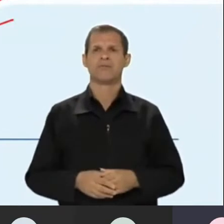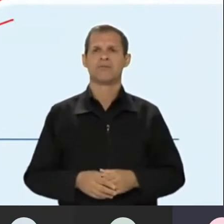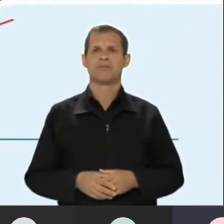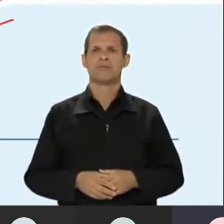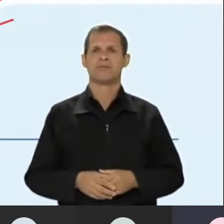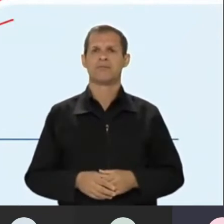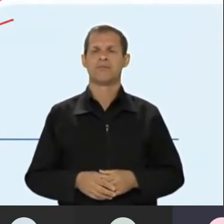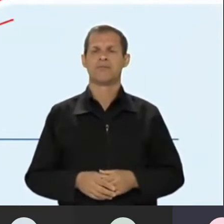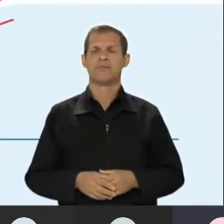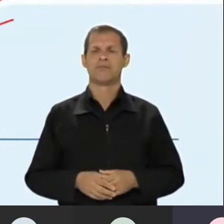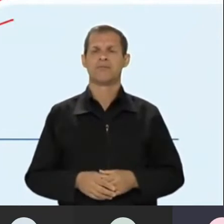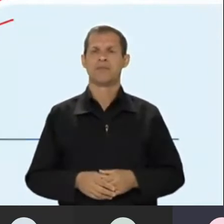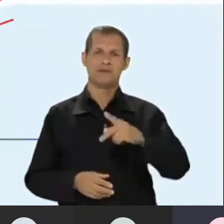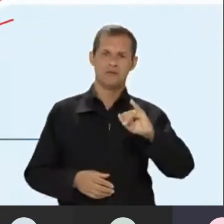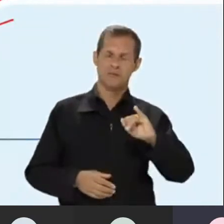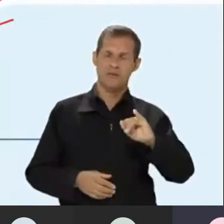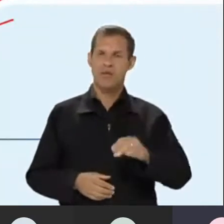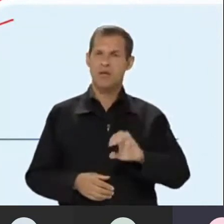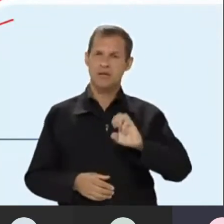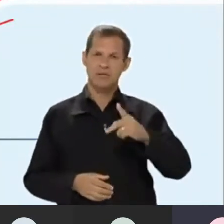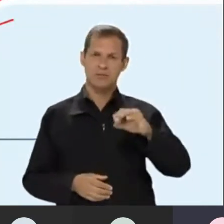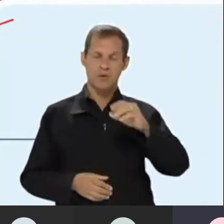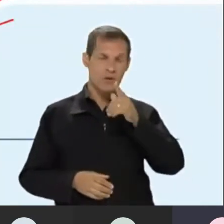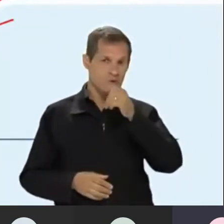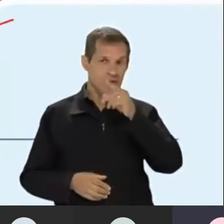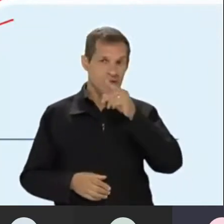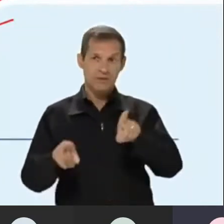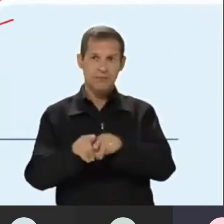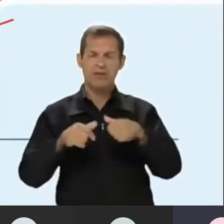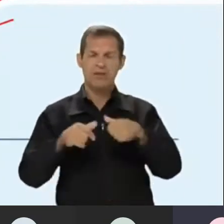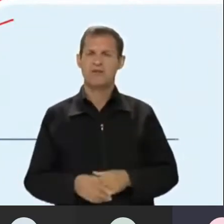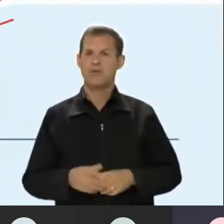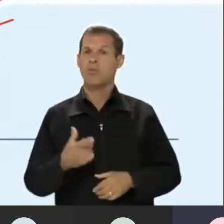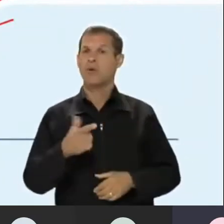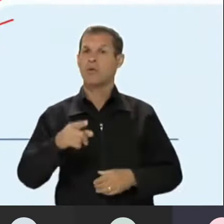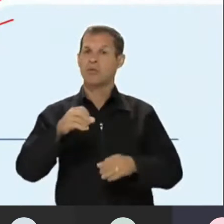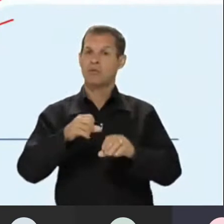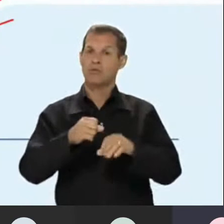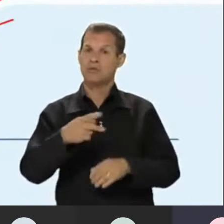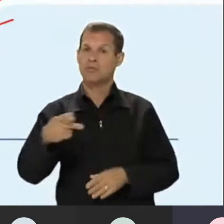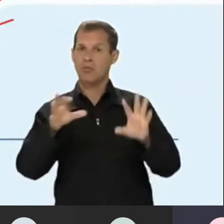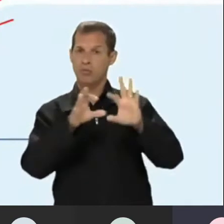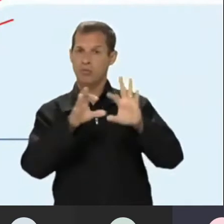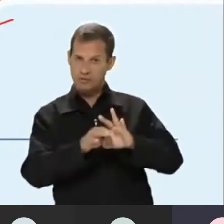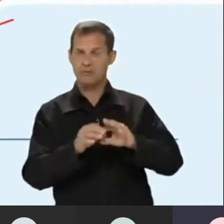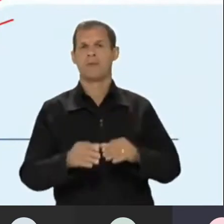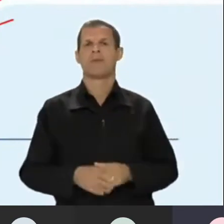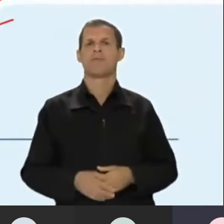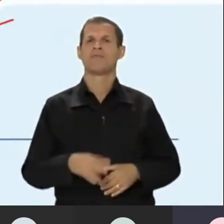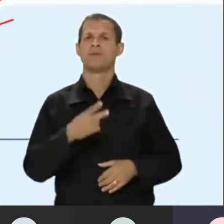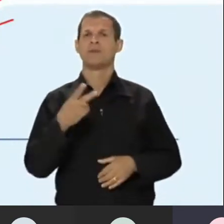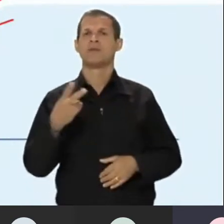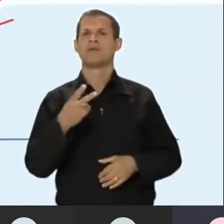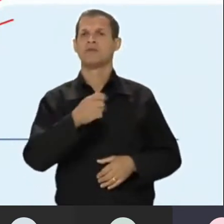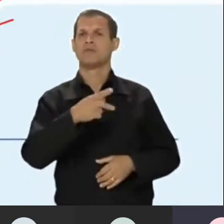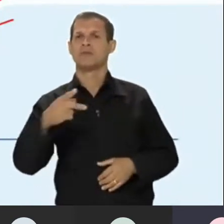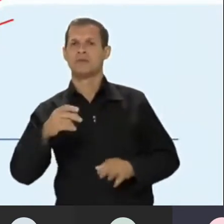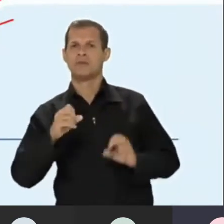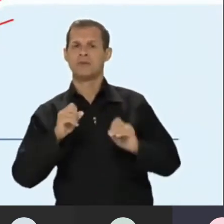parte de sprays e a evaporação com água, e aqui essa outra situação fazendo essa associação dessas